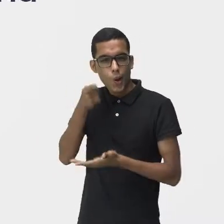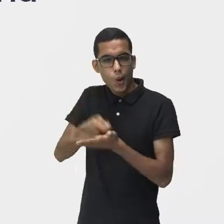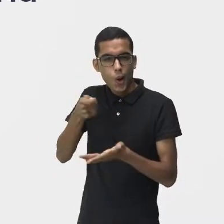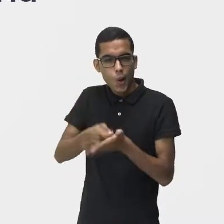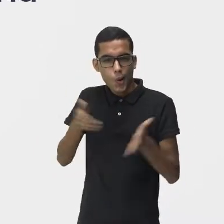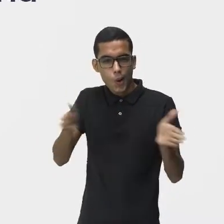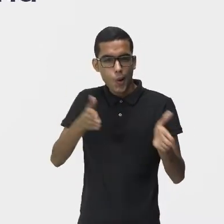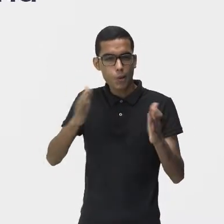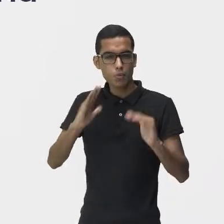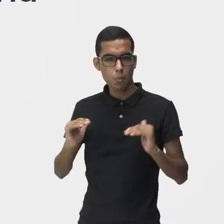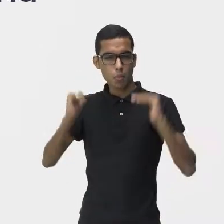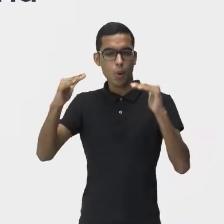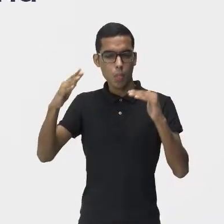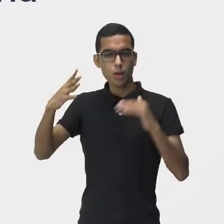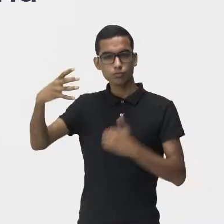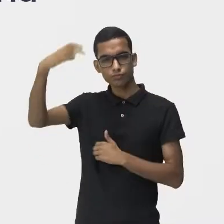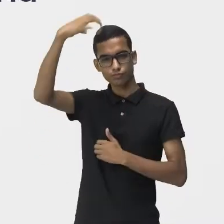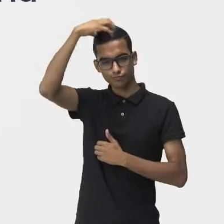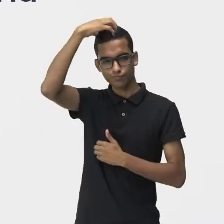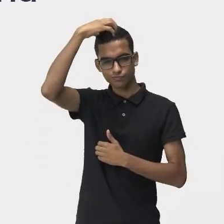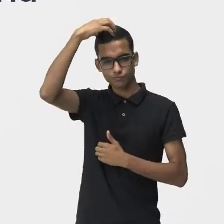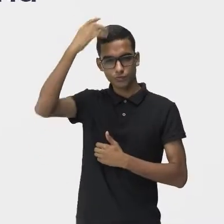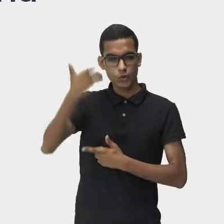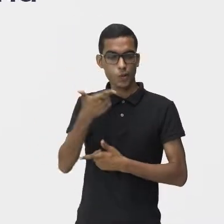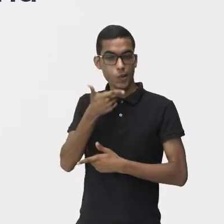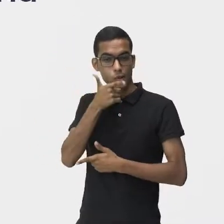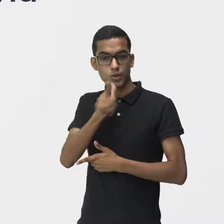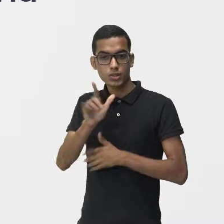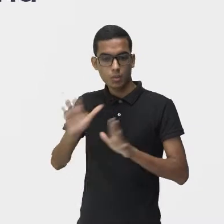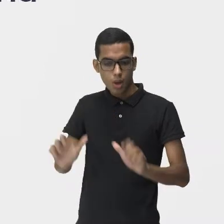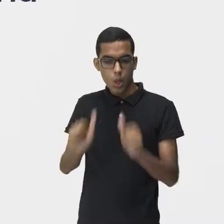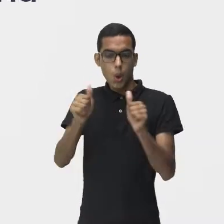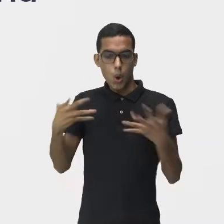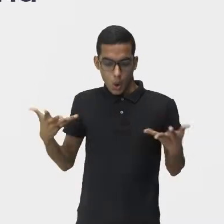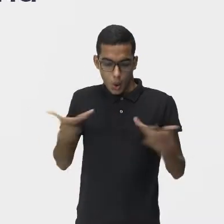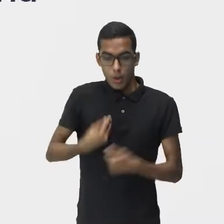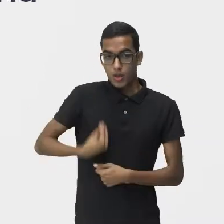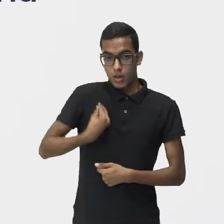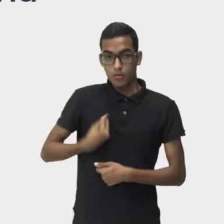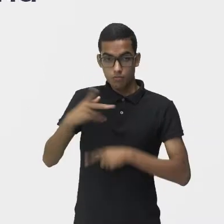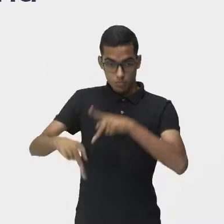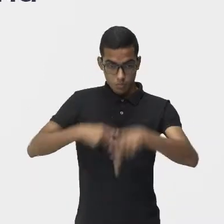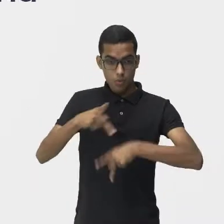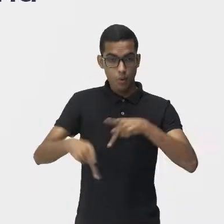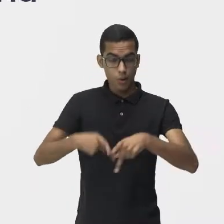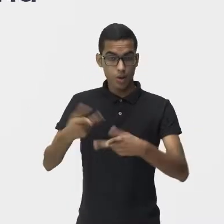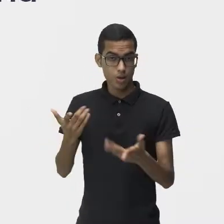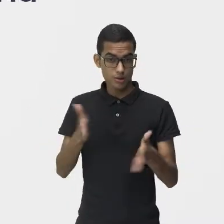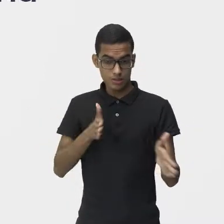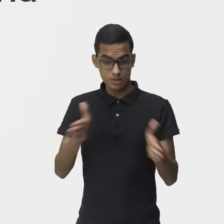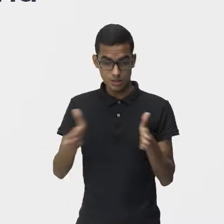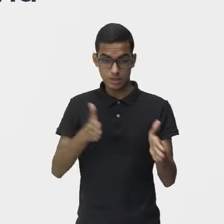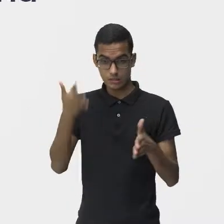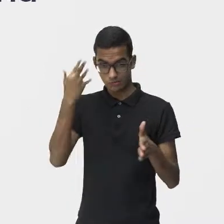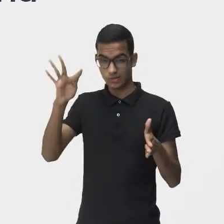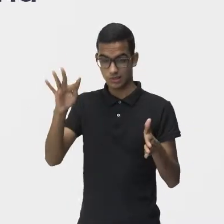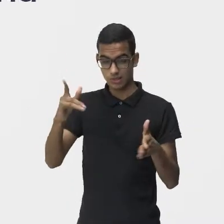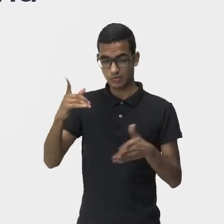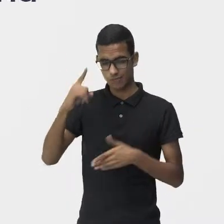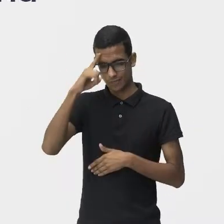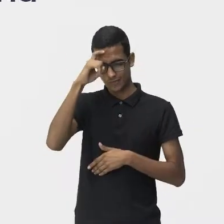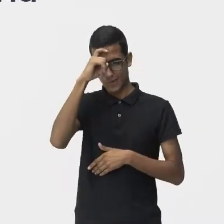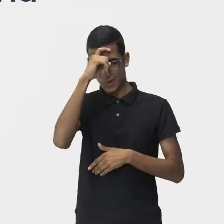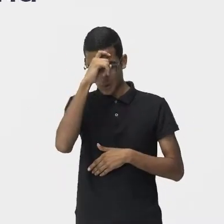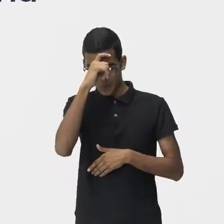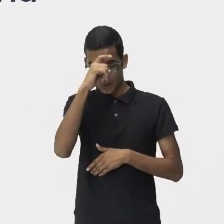poder absolutista, trazer algumas melhorias para a população, visto que a França estava passando por um período muito difícil, como nós